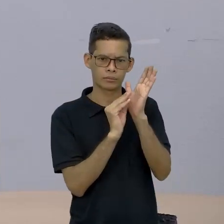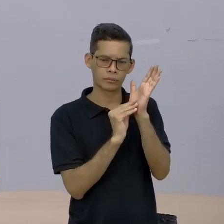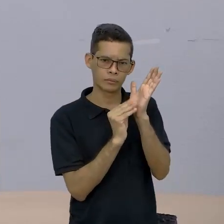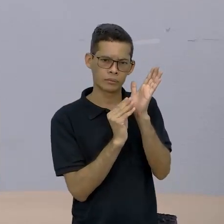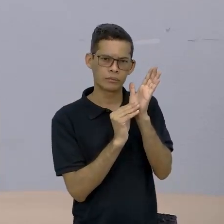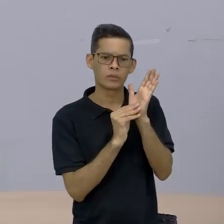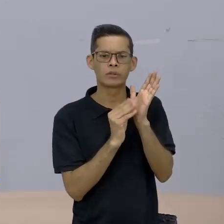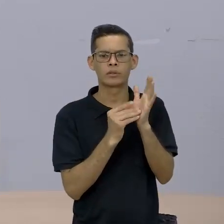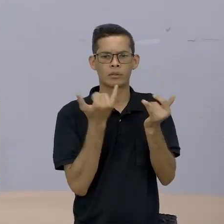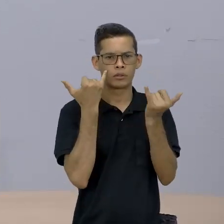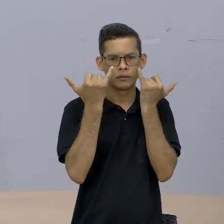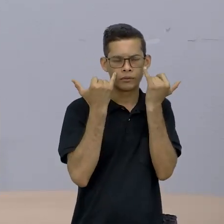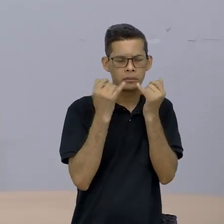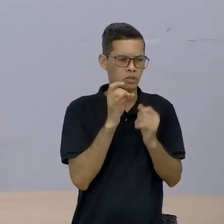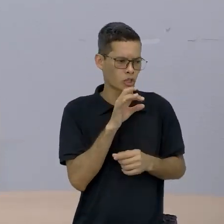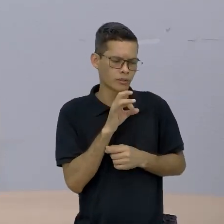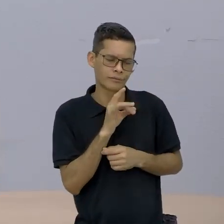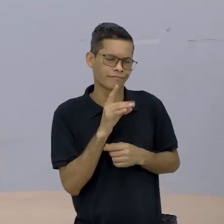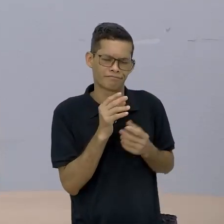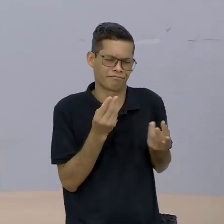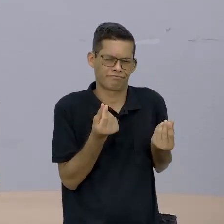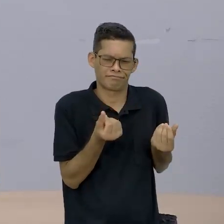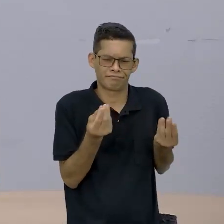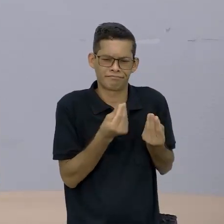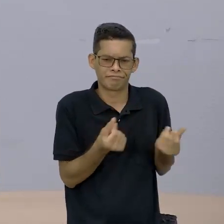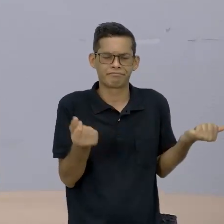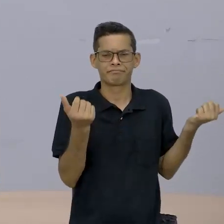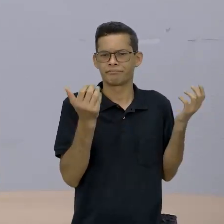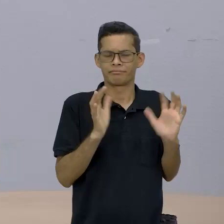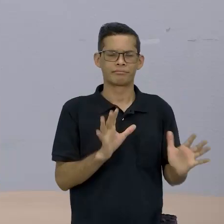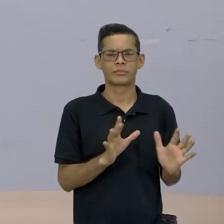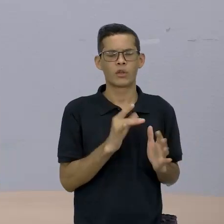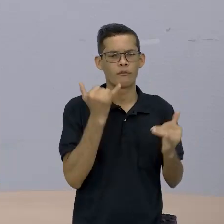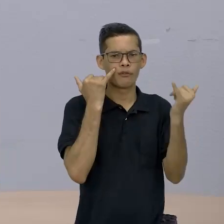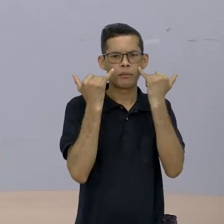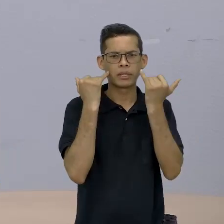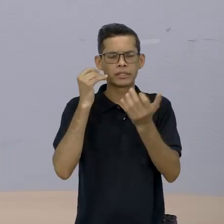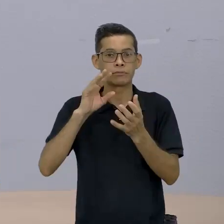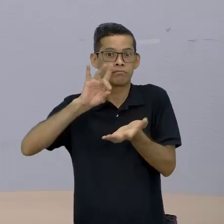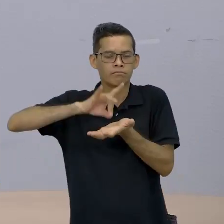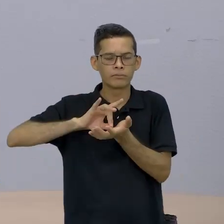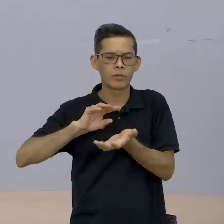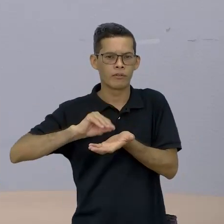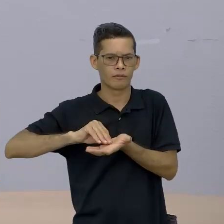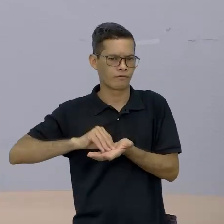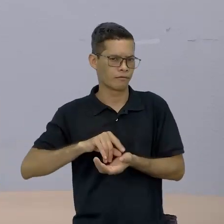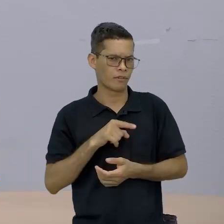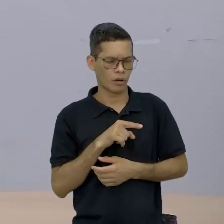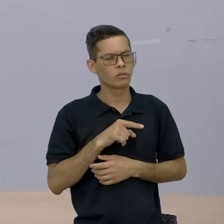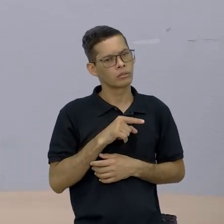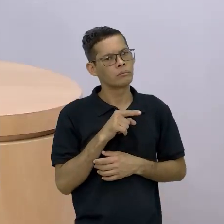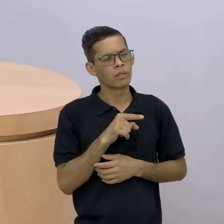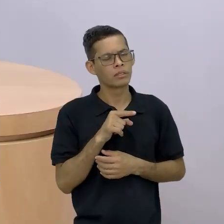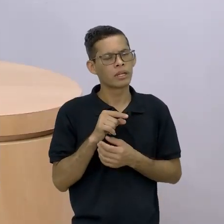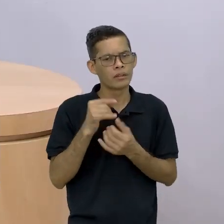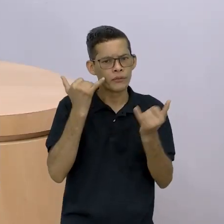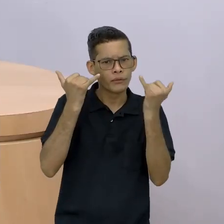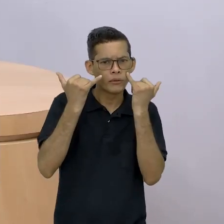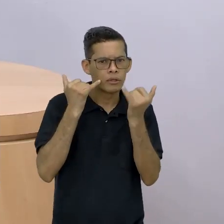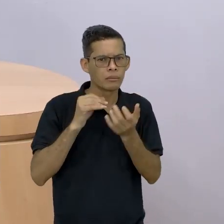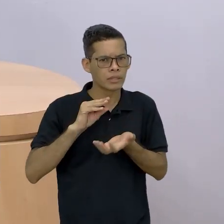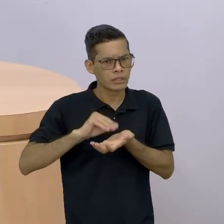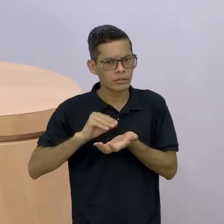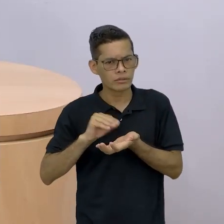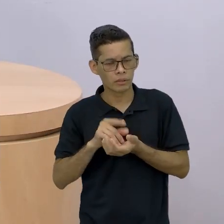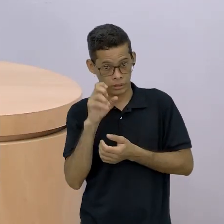vai me passar muita coisa, né? Ele só vai me passar determinadas informações e essas determinadas informações, se eu